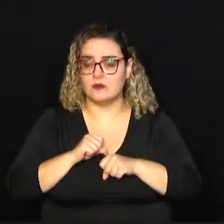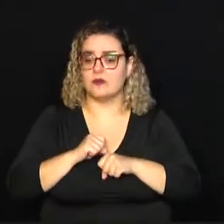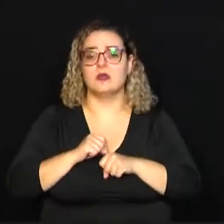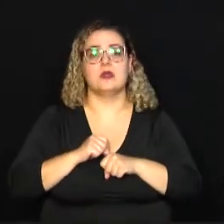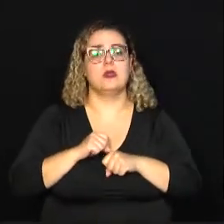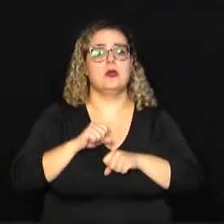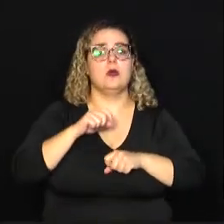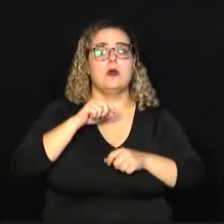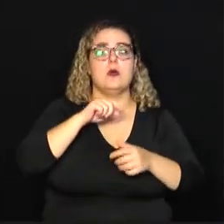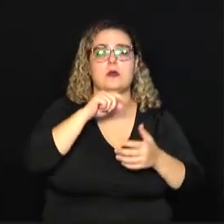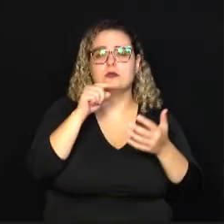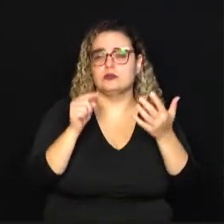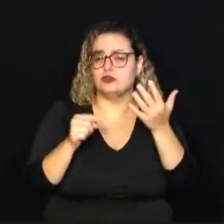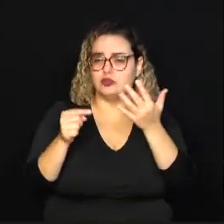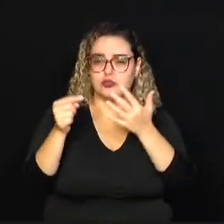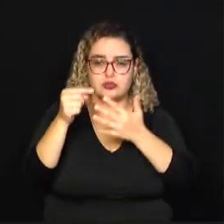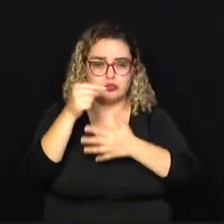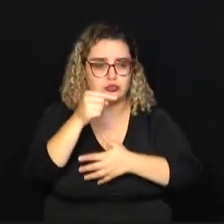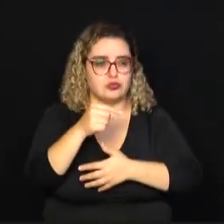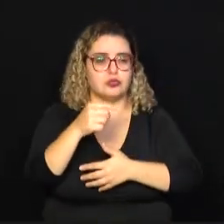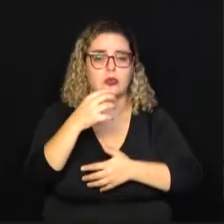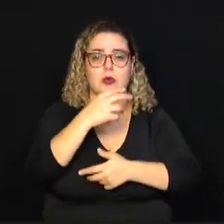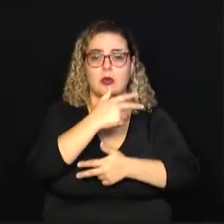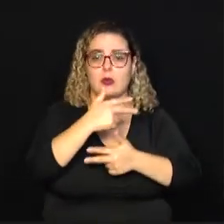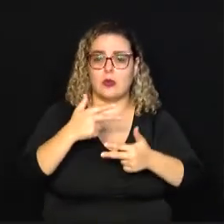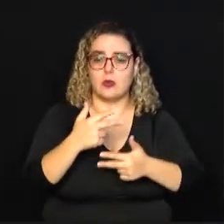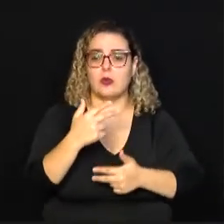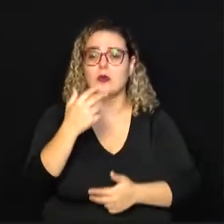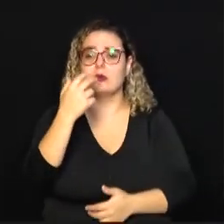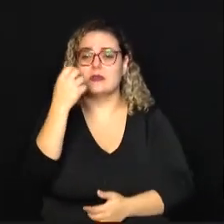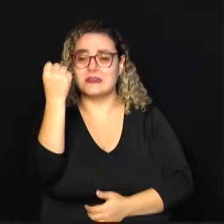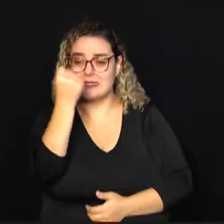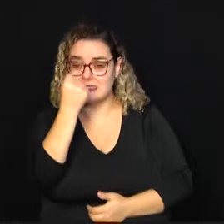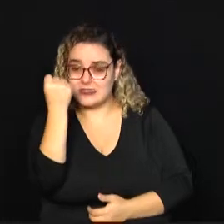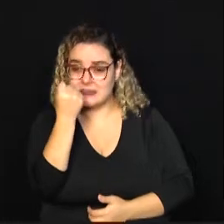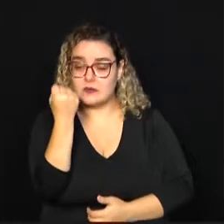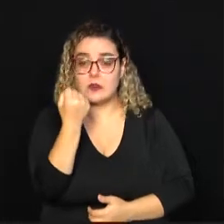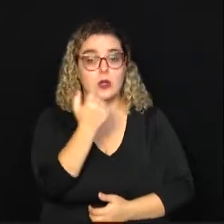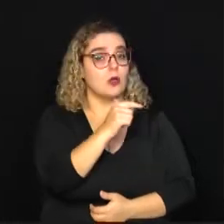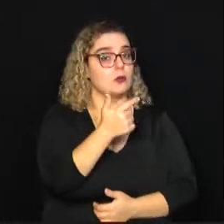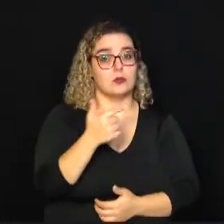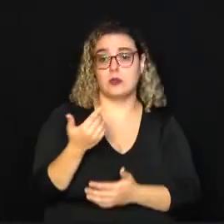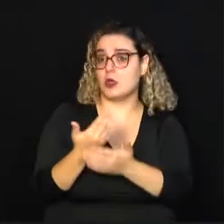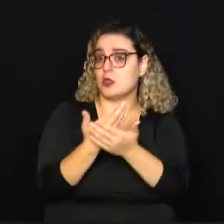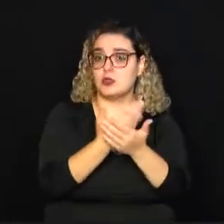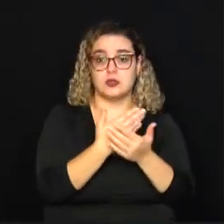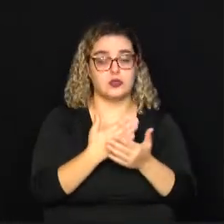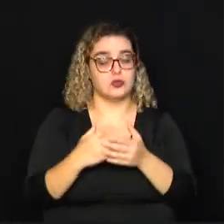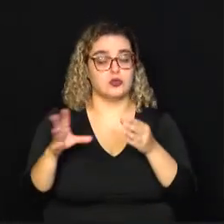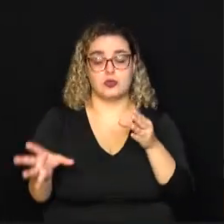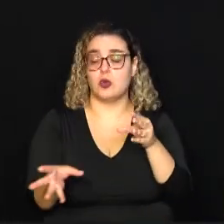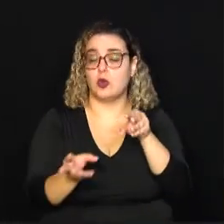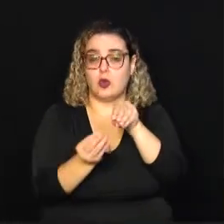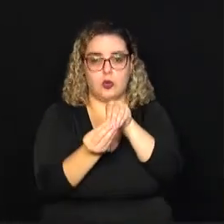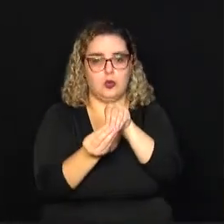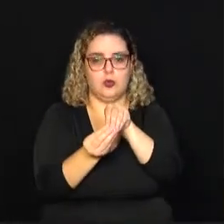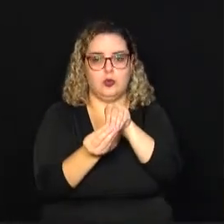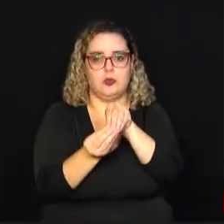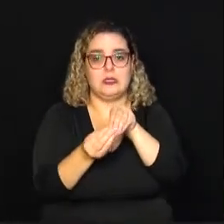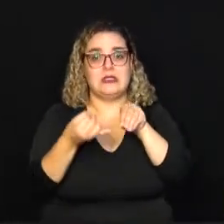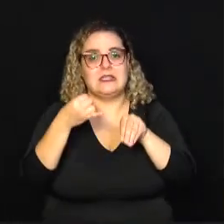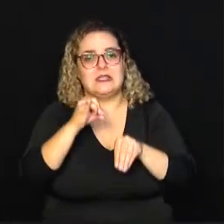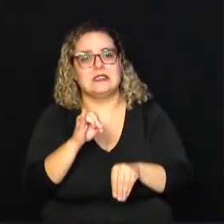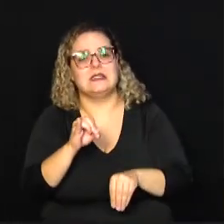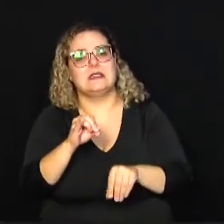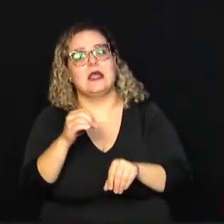grave, né? Vale dizer que a gente ainda não tem estudos que concluam se essa variante nova, a P1, se ela é mais letal. Nós já sabemos